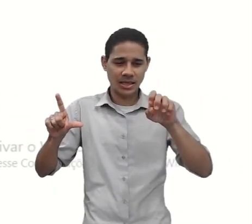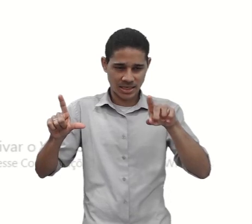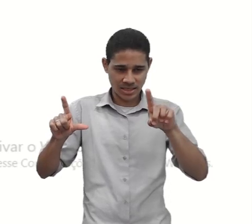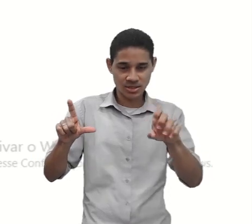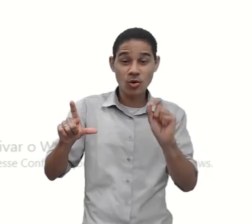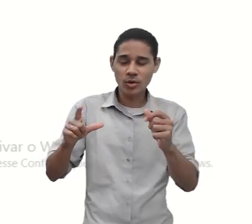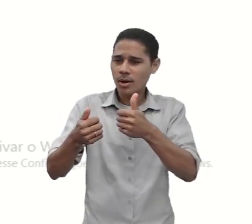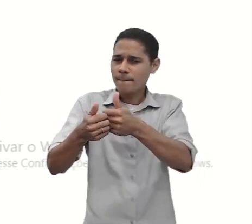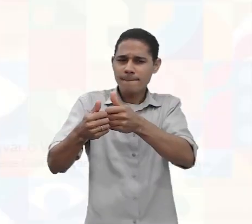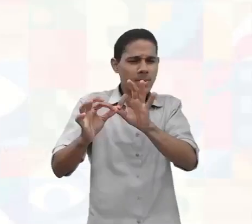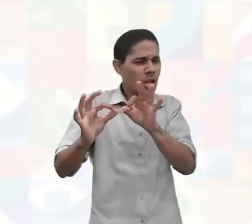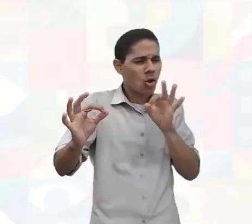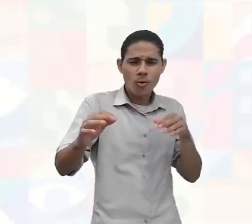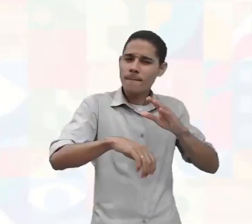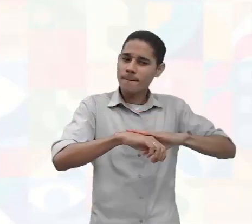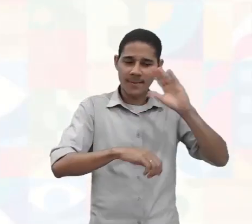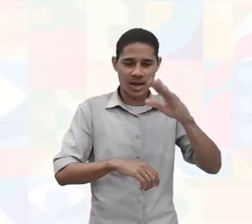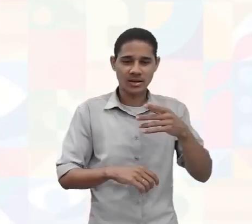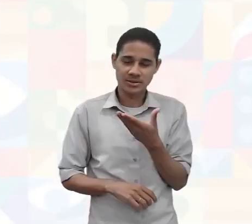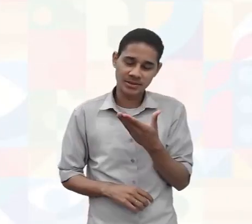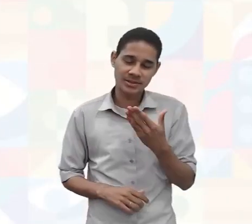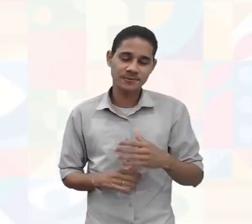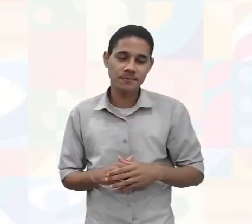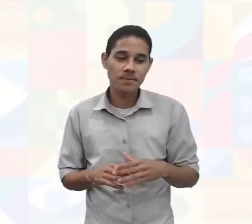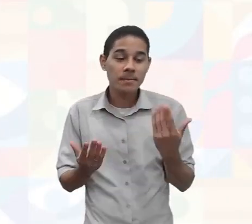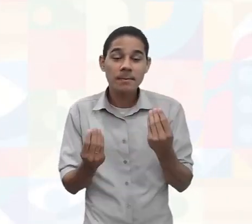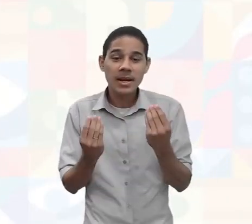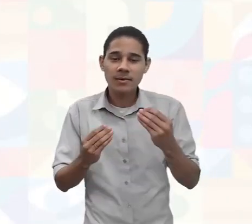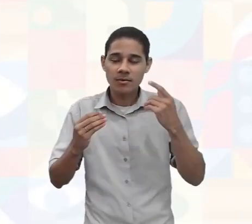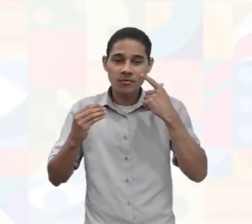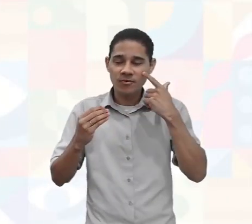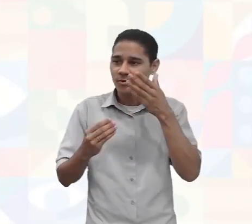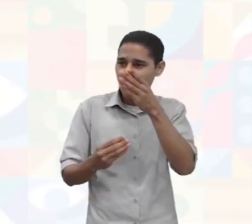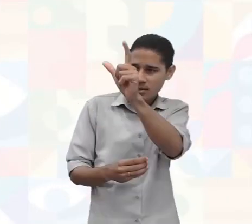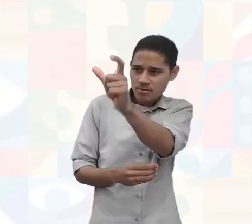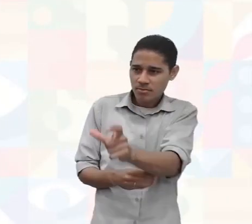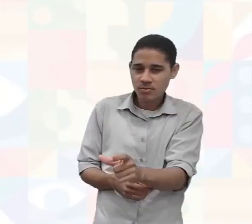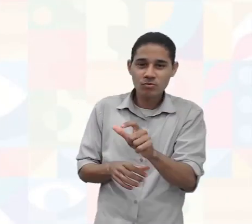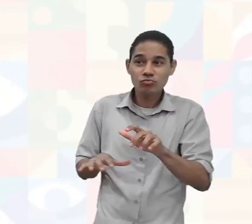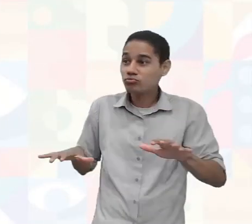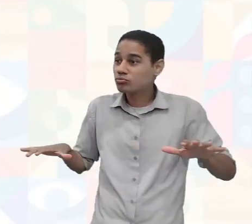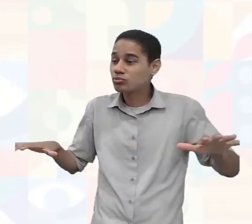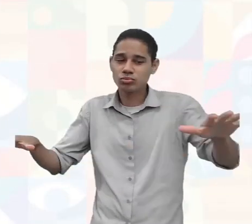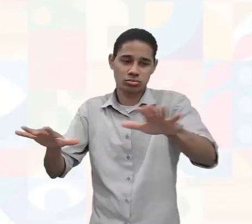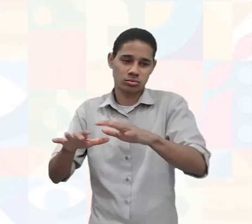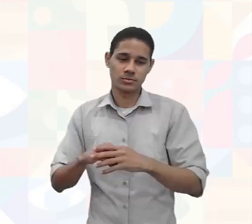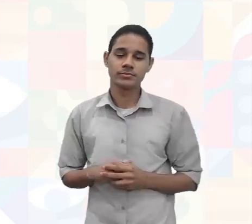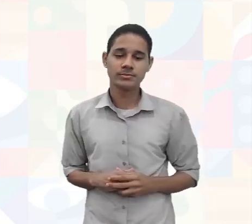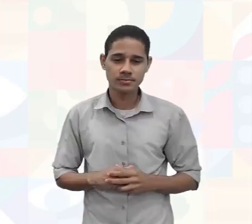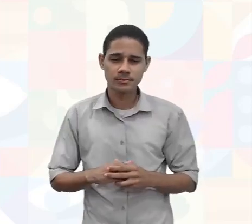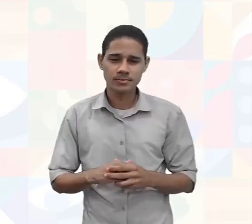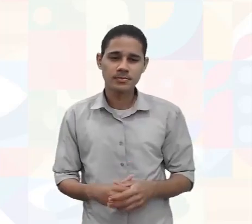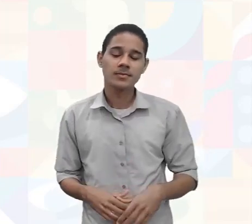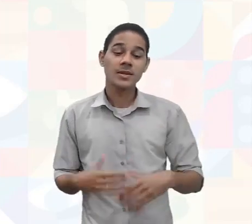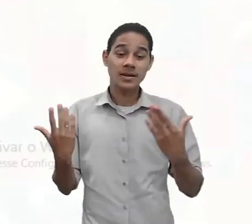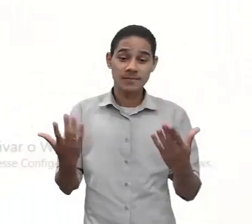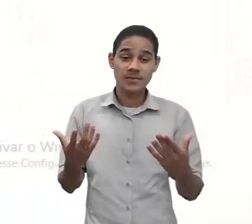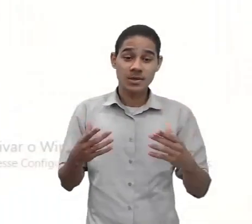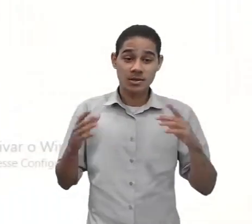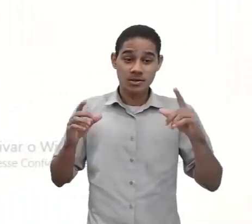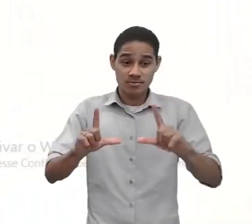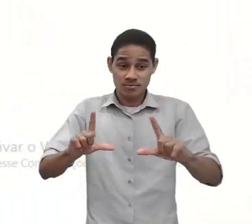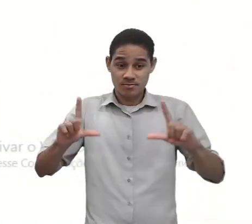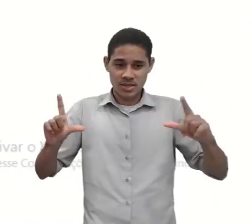mais distante que tem, que é justamente para contextualizar o personagem dentro de um todo. Os planos